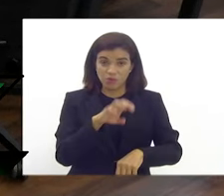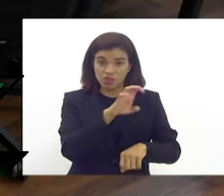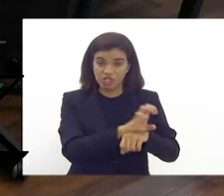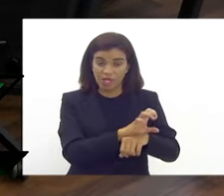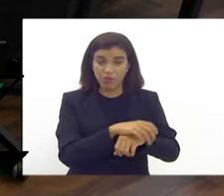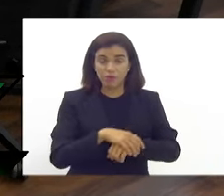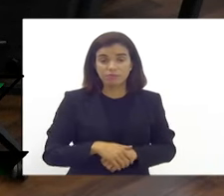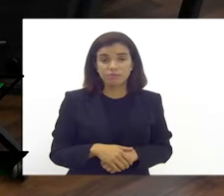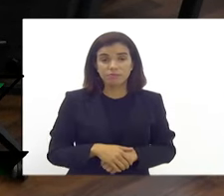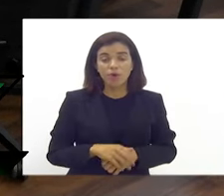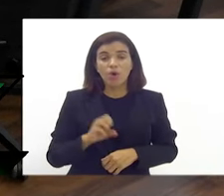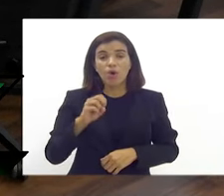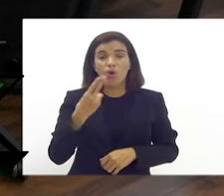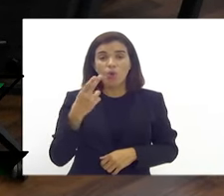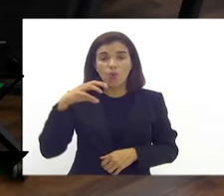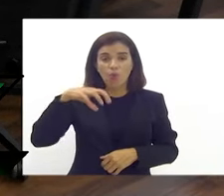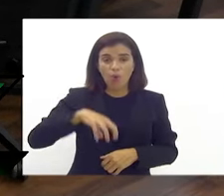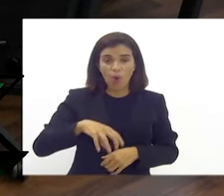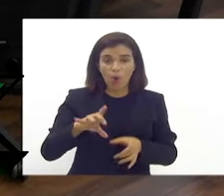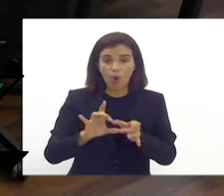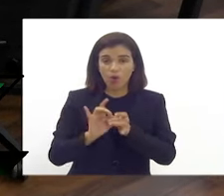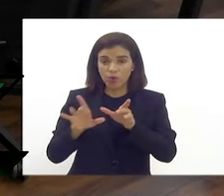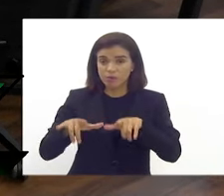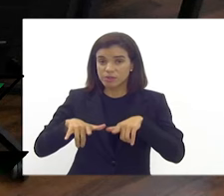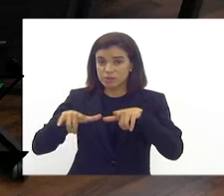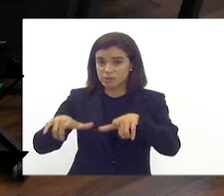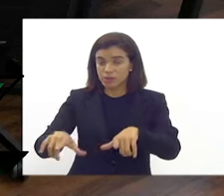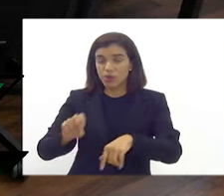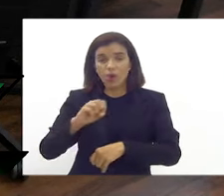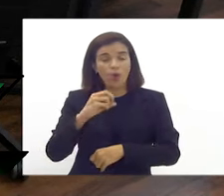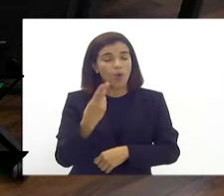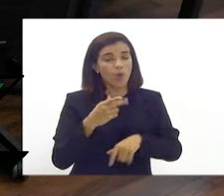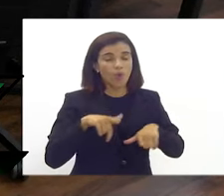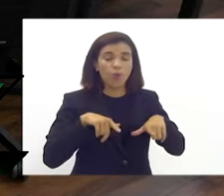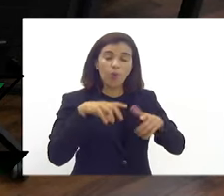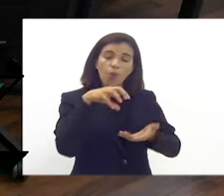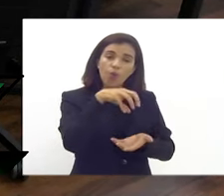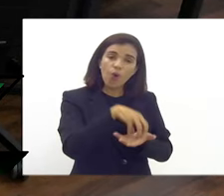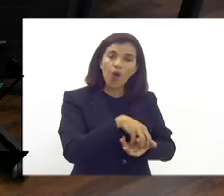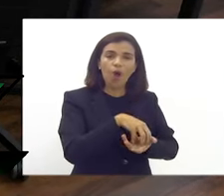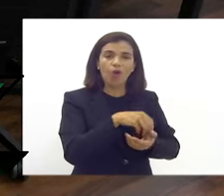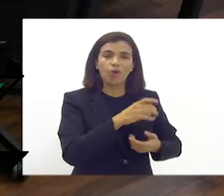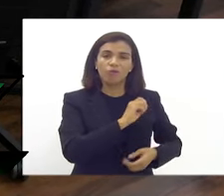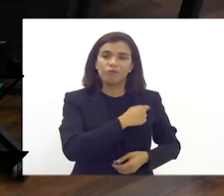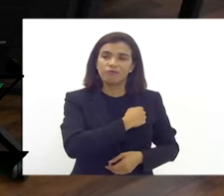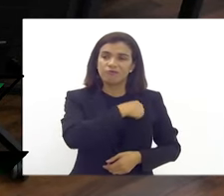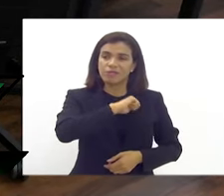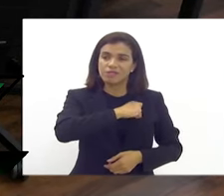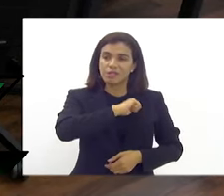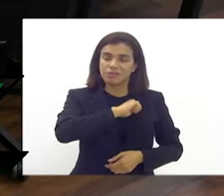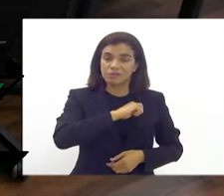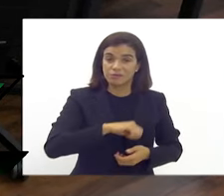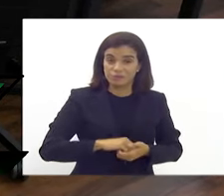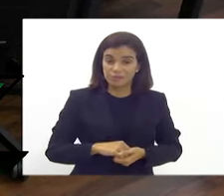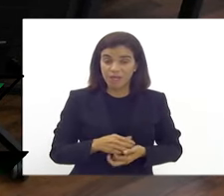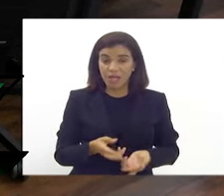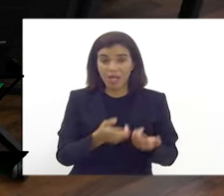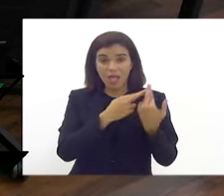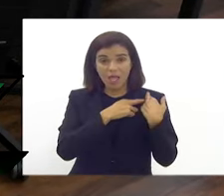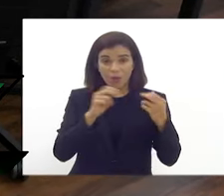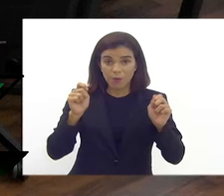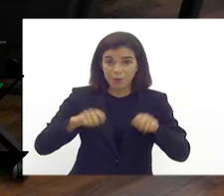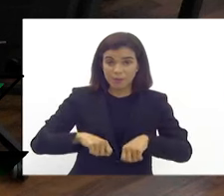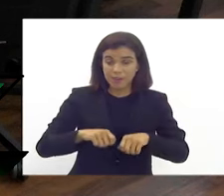seja o órgão licenciador o órgão fiscalizador é o Ibama ele é o órgão Central e é de competência dele